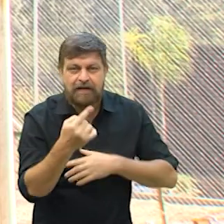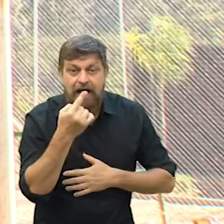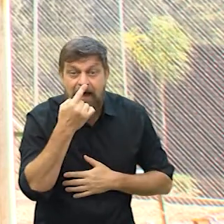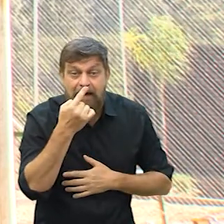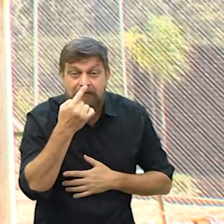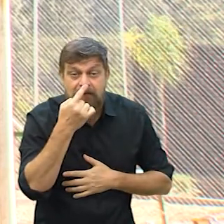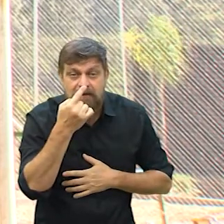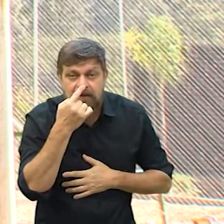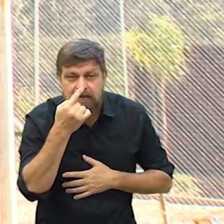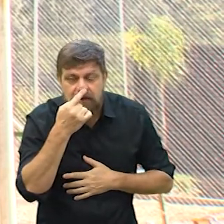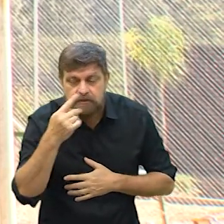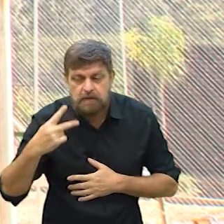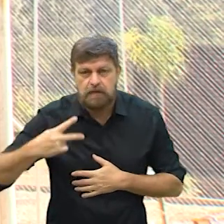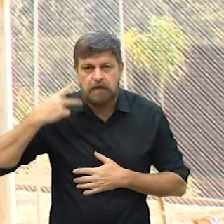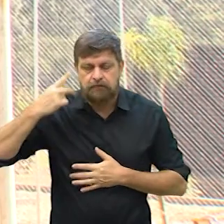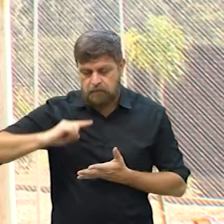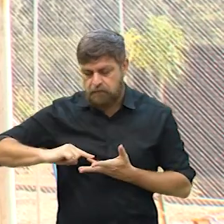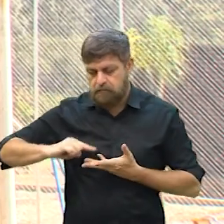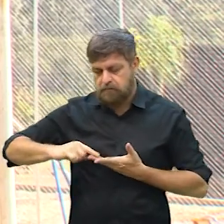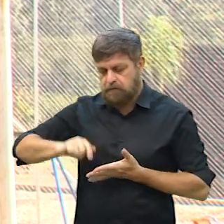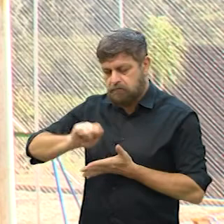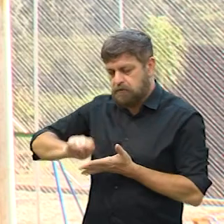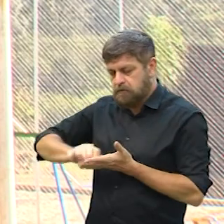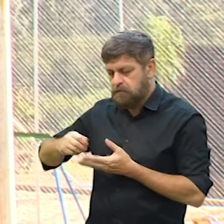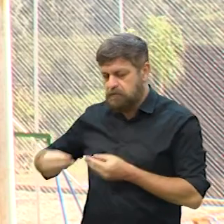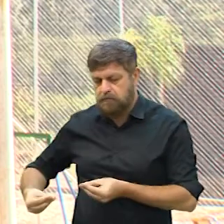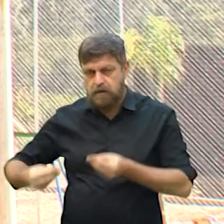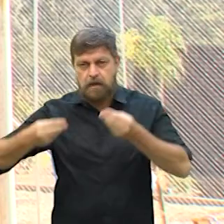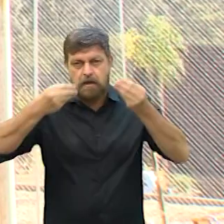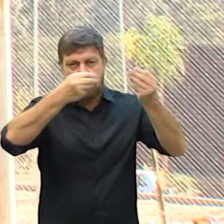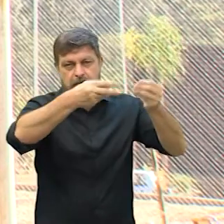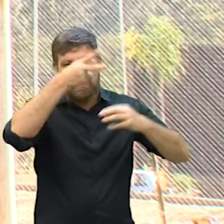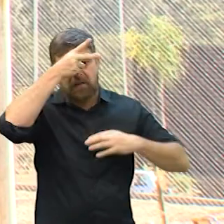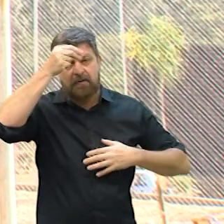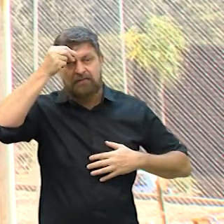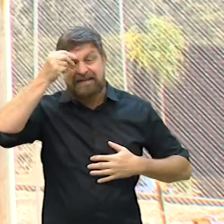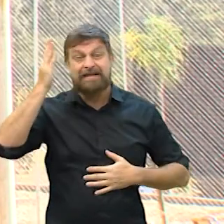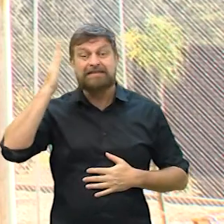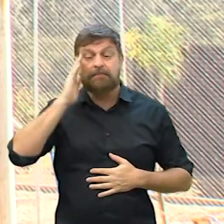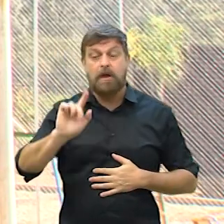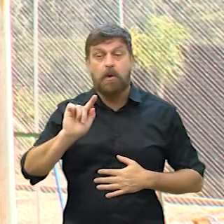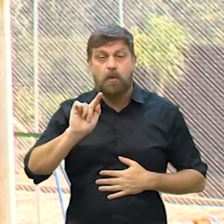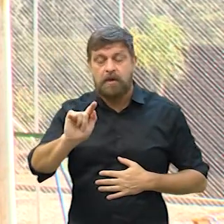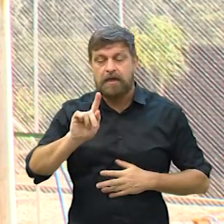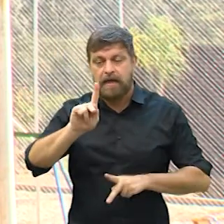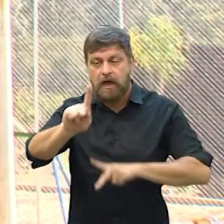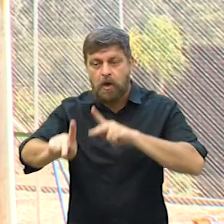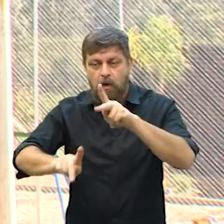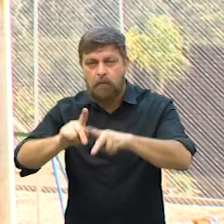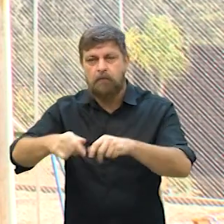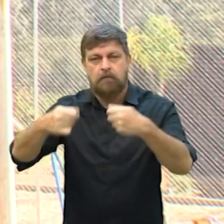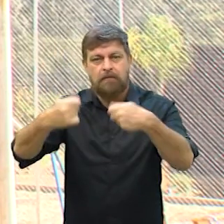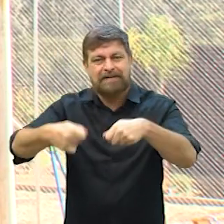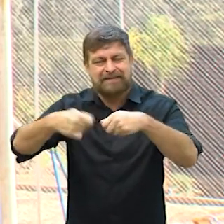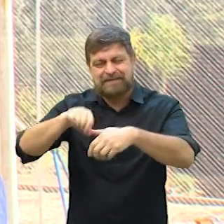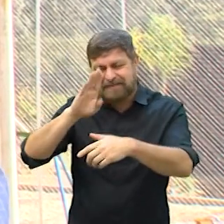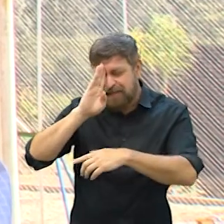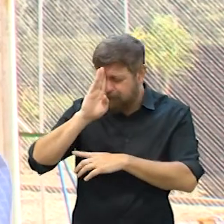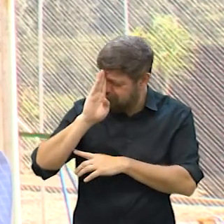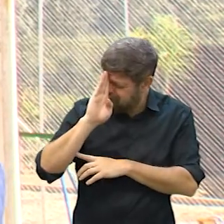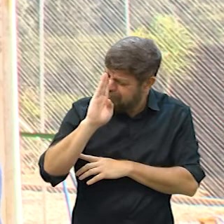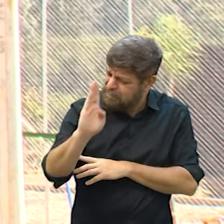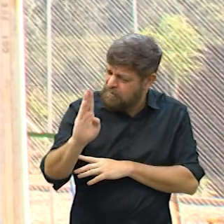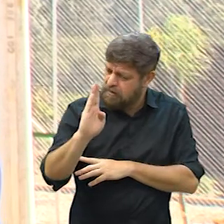função dessa proximidade ele acaba levando para o Executivo as demandas as